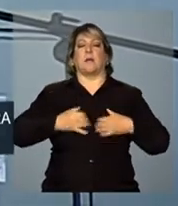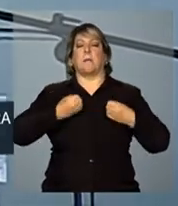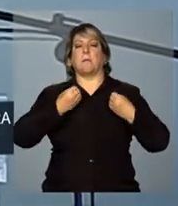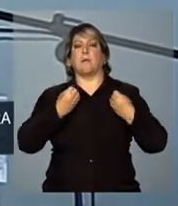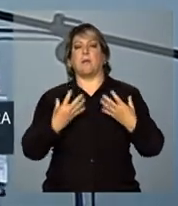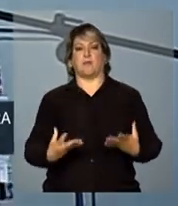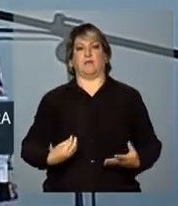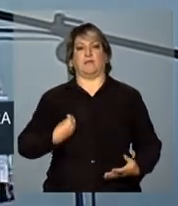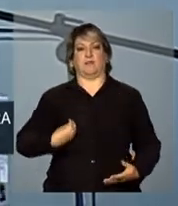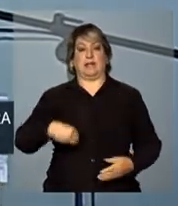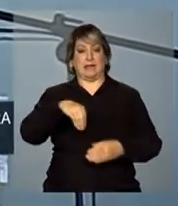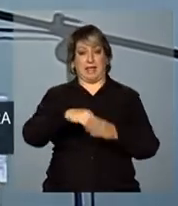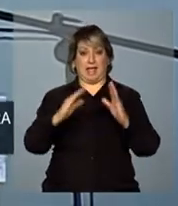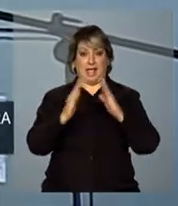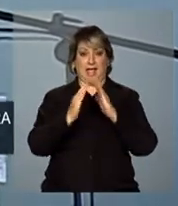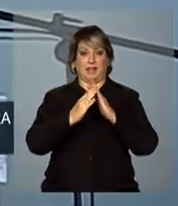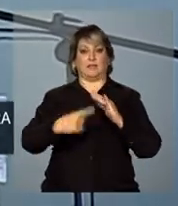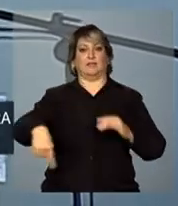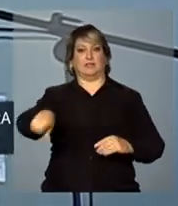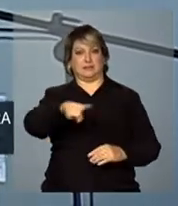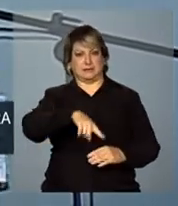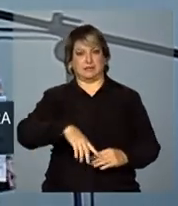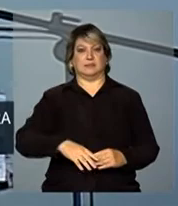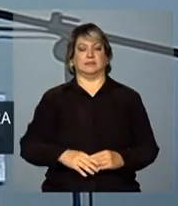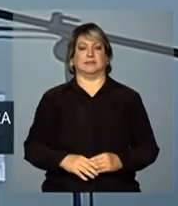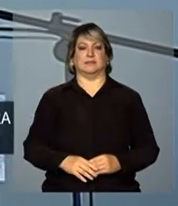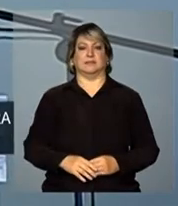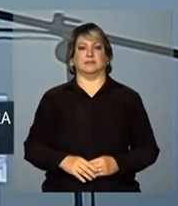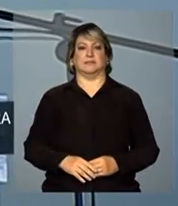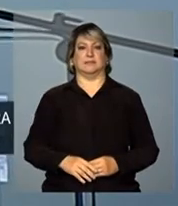vocês dentro da casa de vocês.